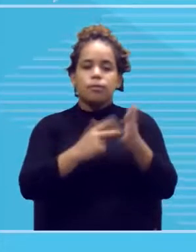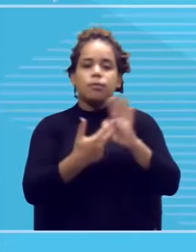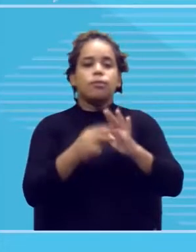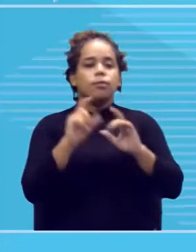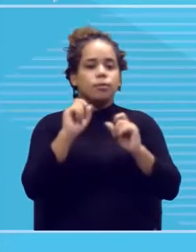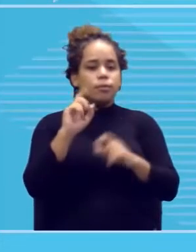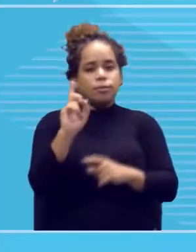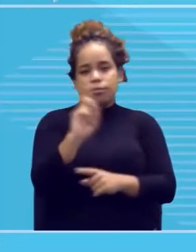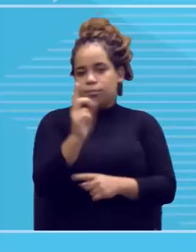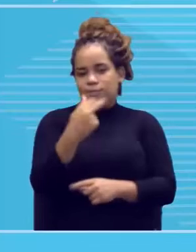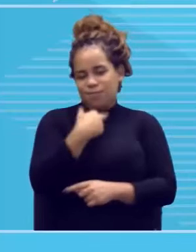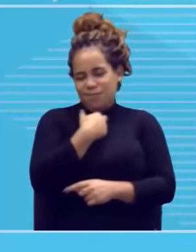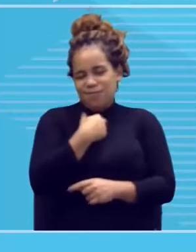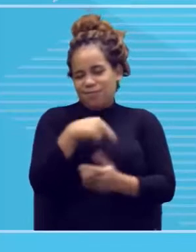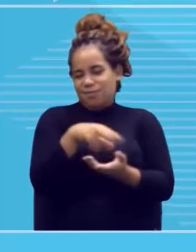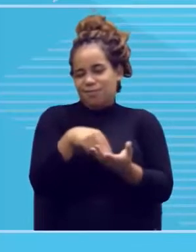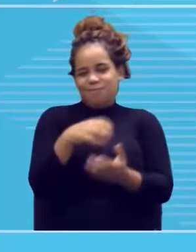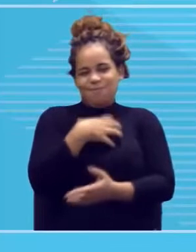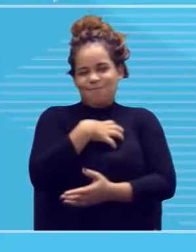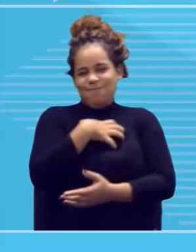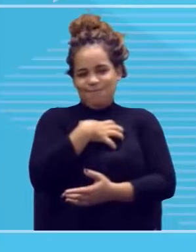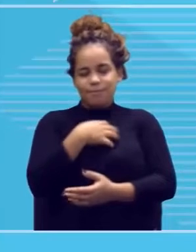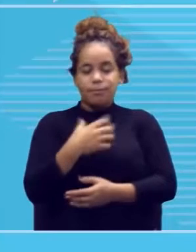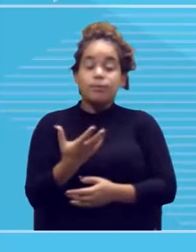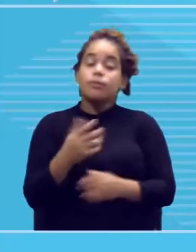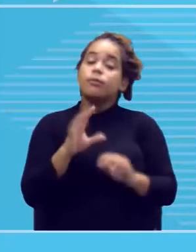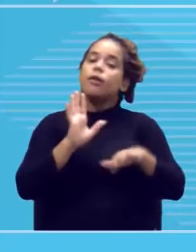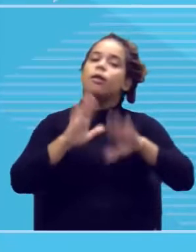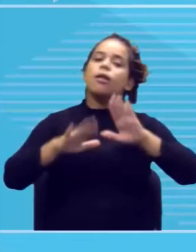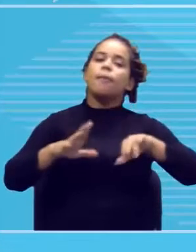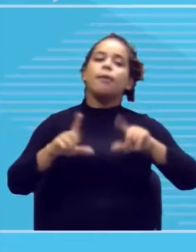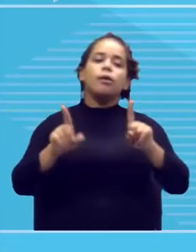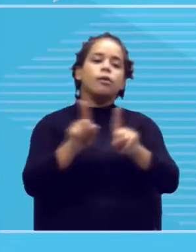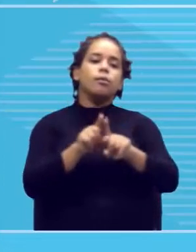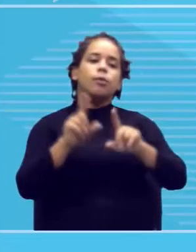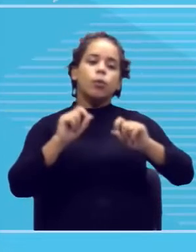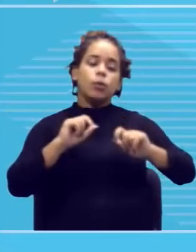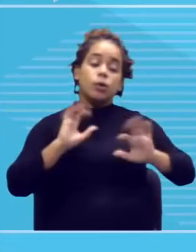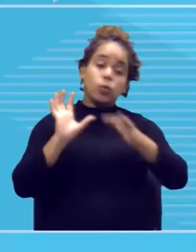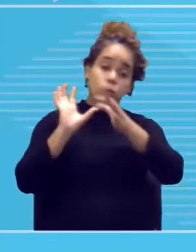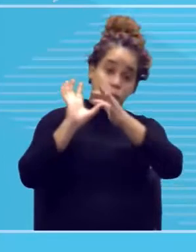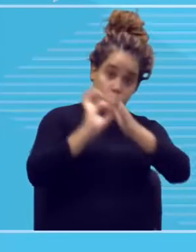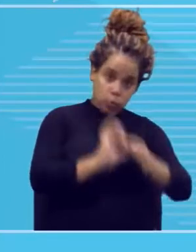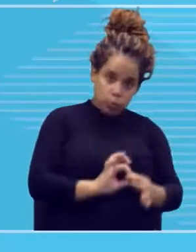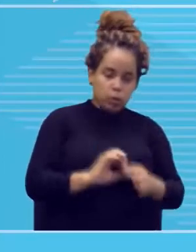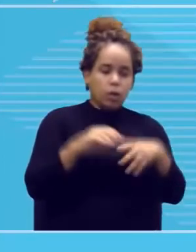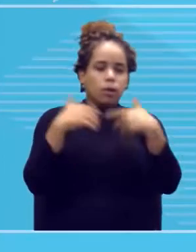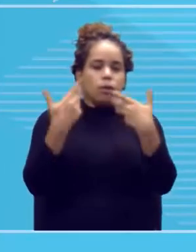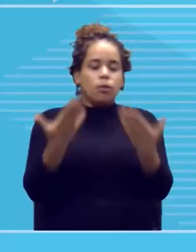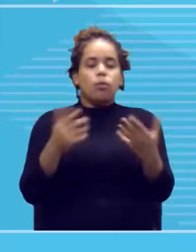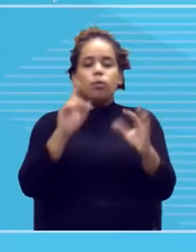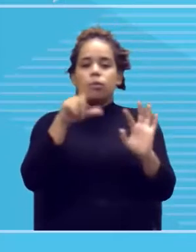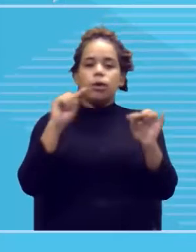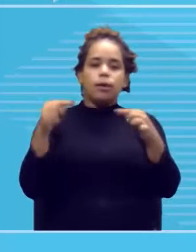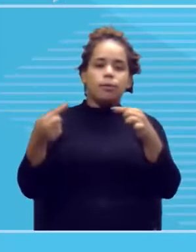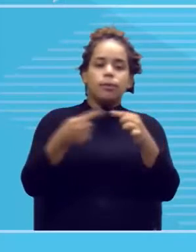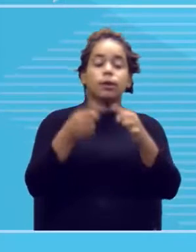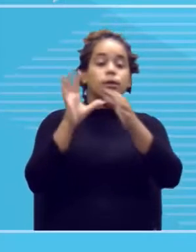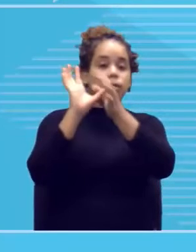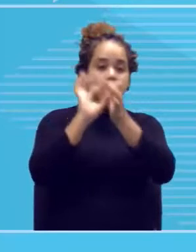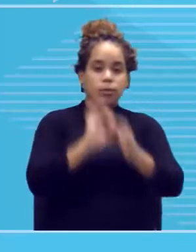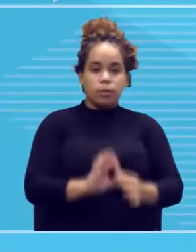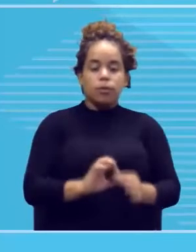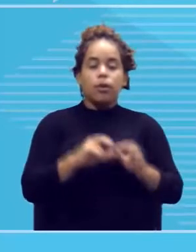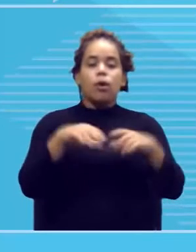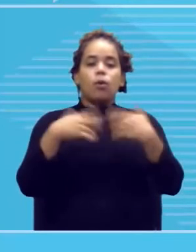não sinto muitíssimo Ok vai depender então é claro do nosso contexto qual vai ser a indicação qual